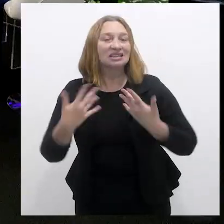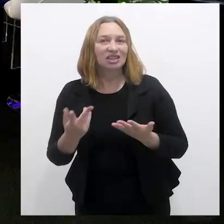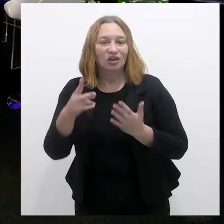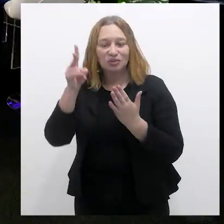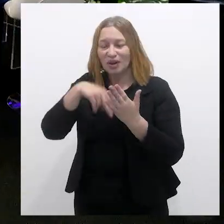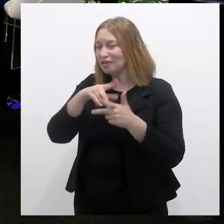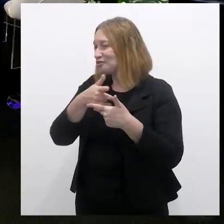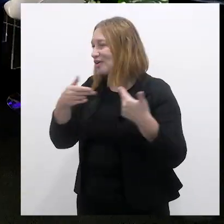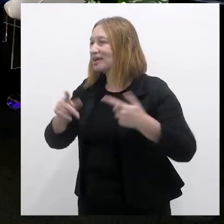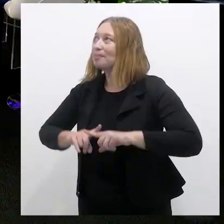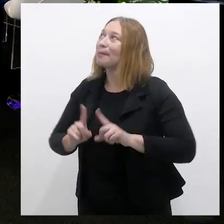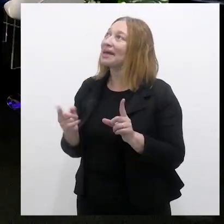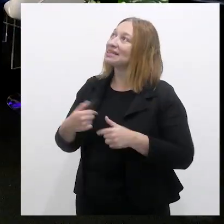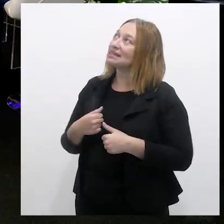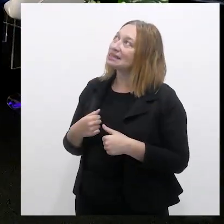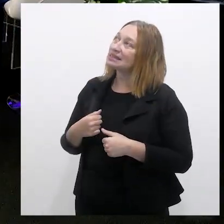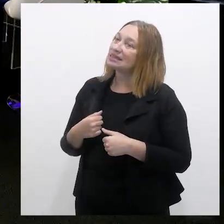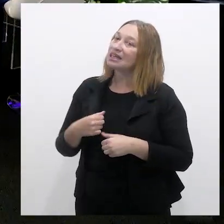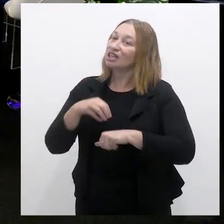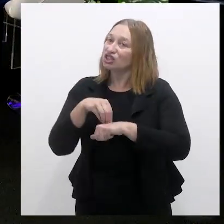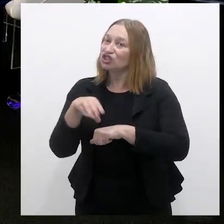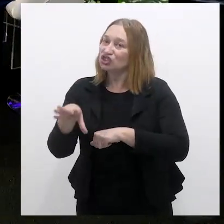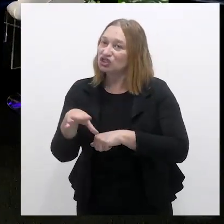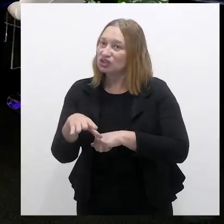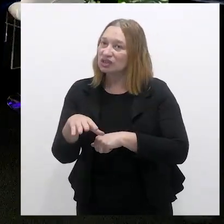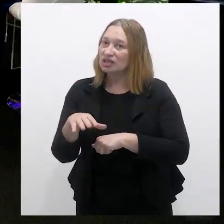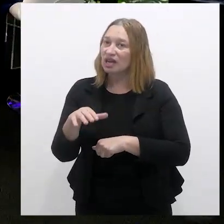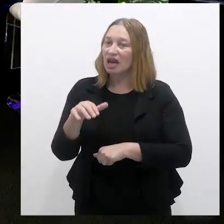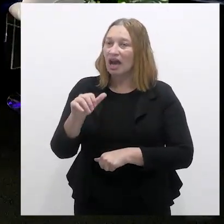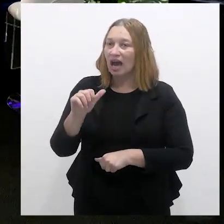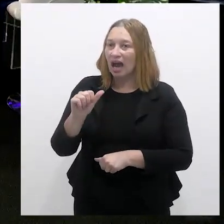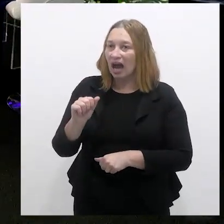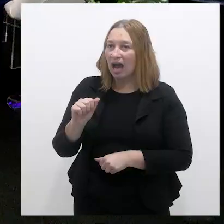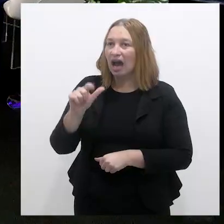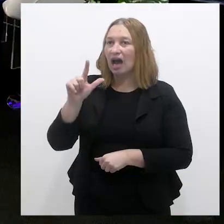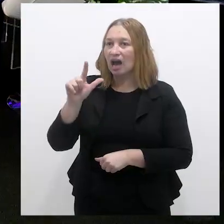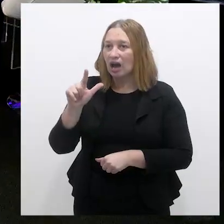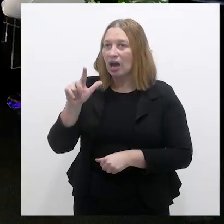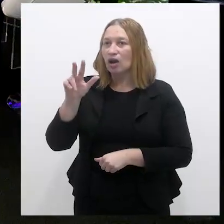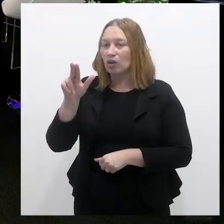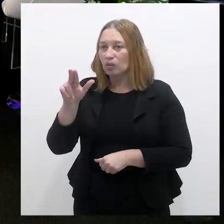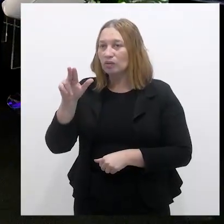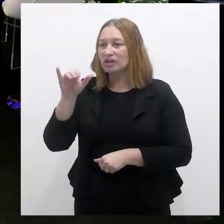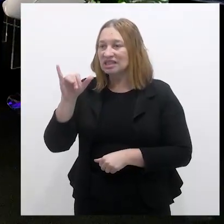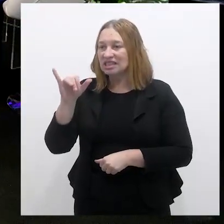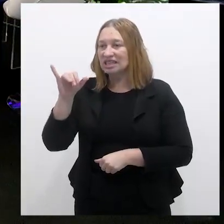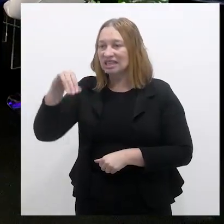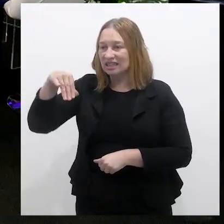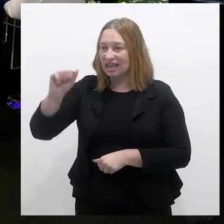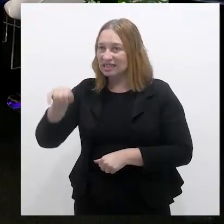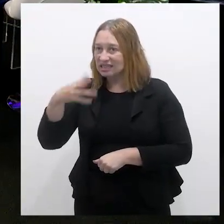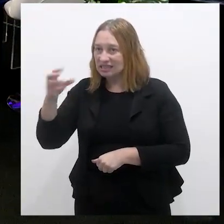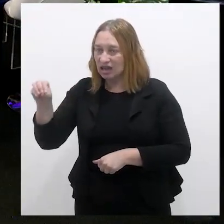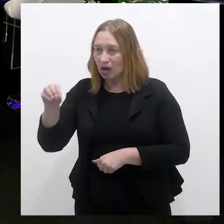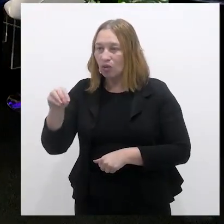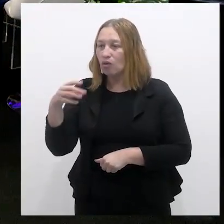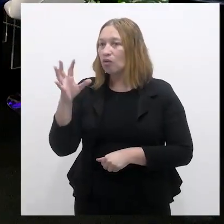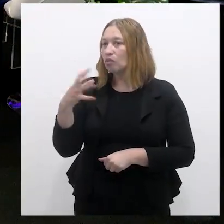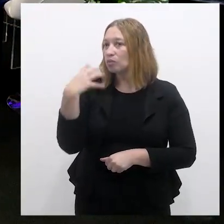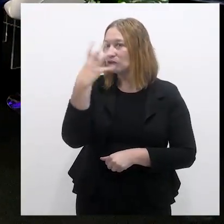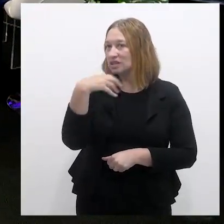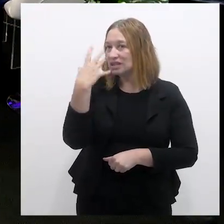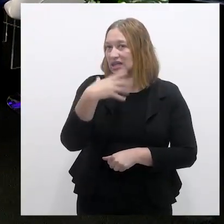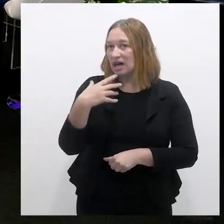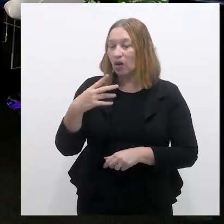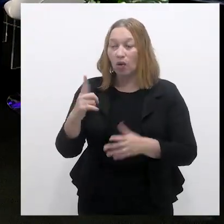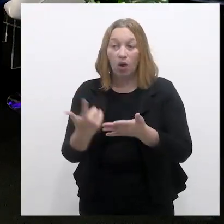Maestro. Então, eu tô lendo muita coisa, mas eu gostaria de indicar o Alucinações Musicais, do Oliver